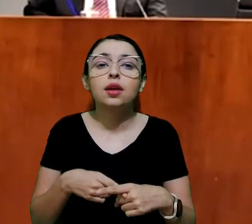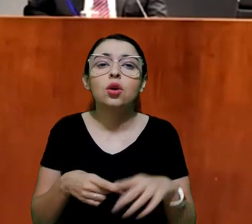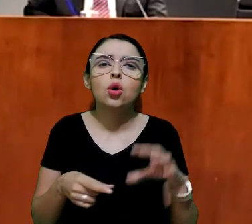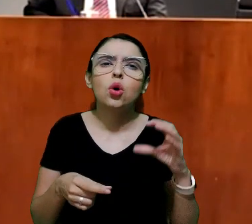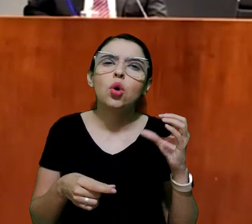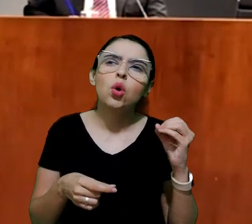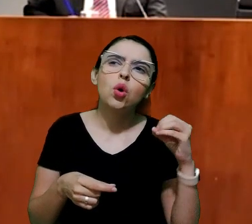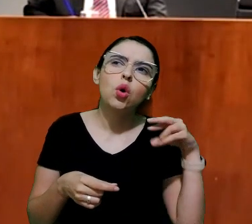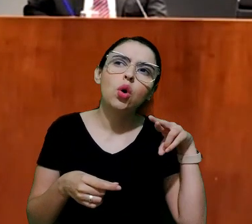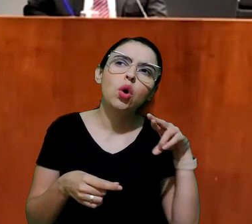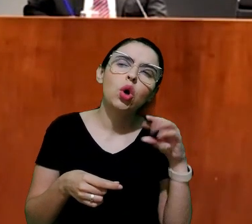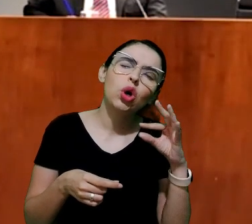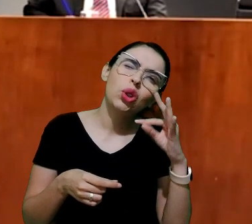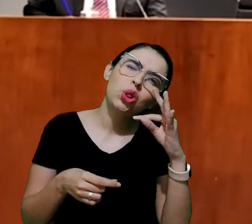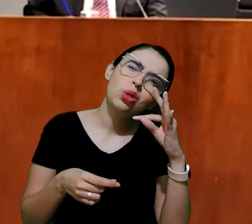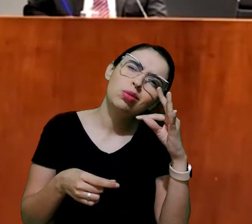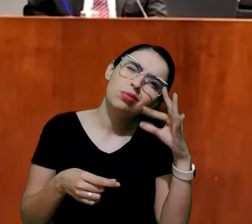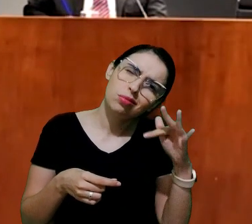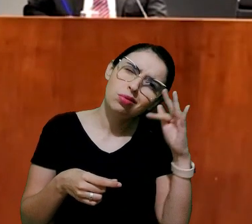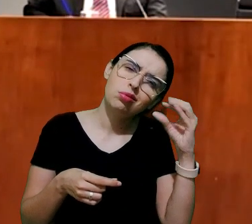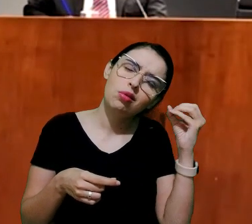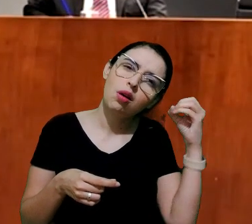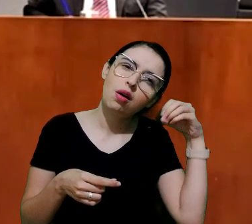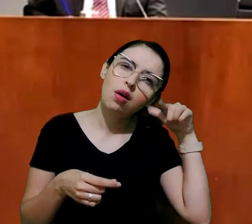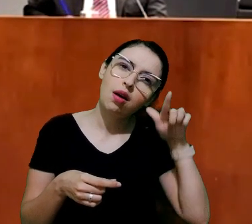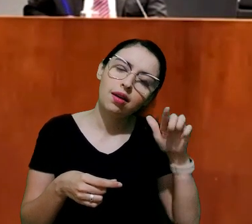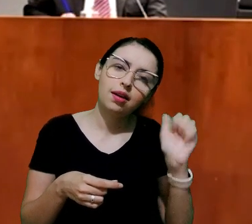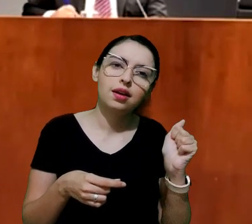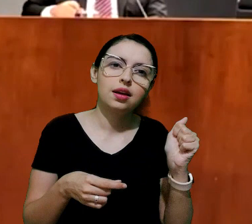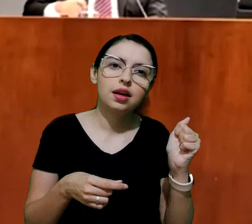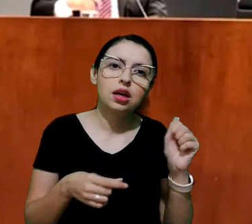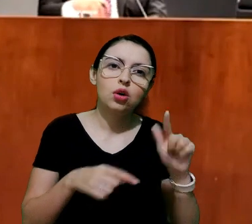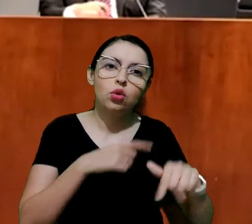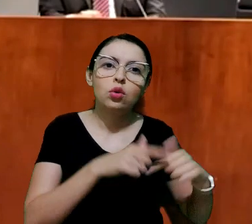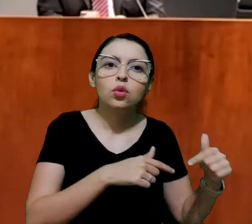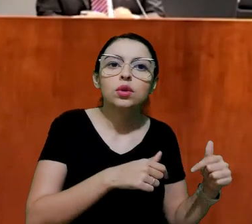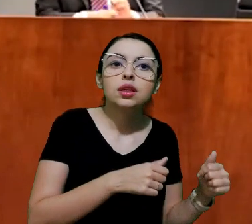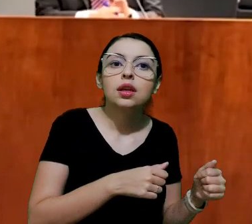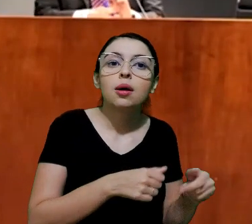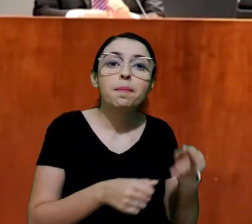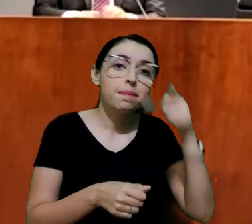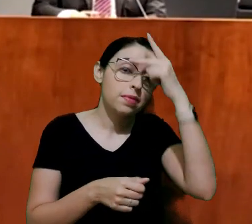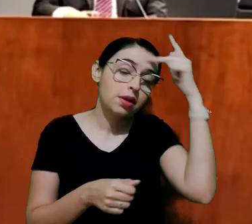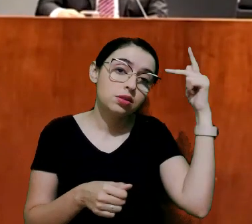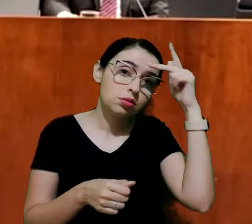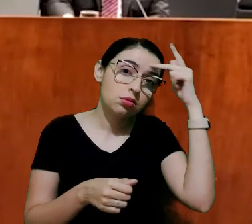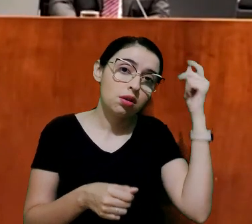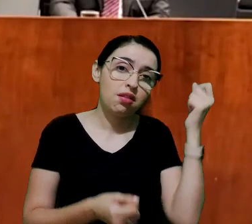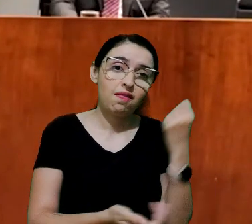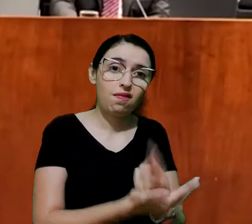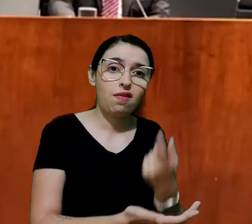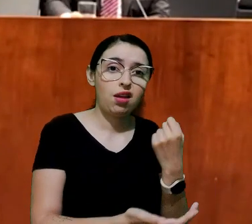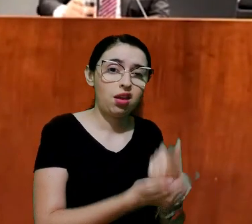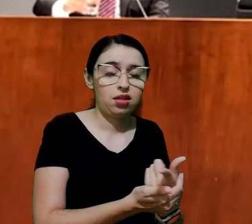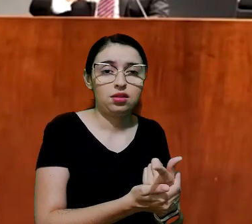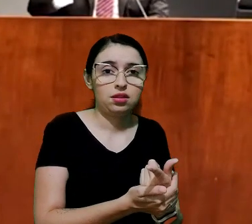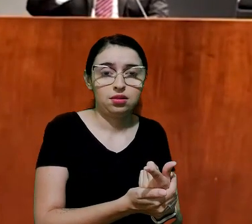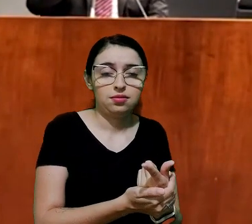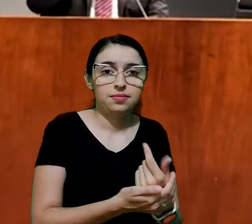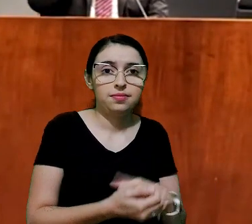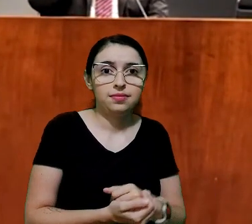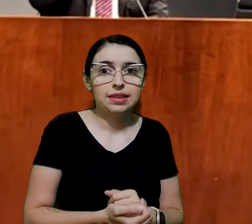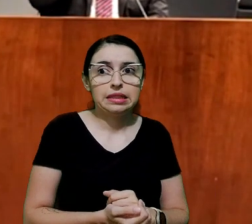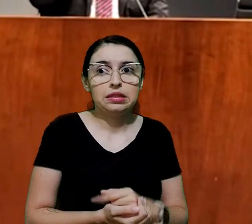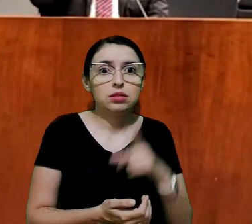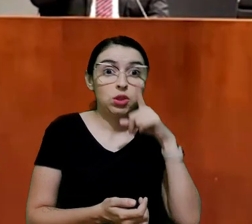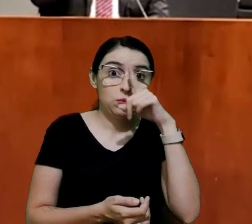e uxórias, para que o outro cônjuge venda bens imóveis. Nós temos casos gravíssimos de